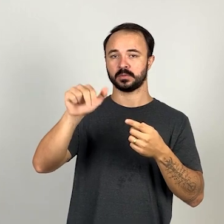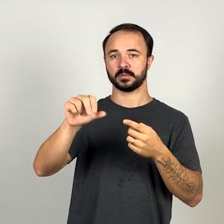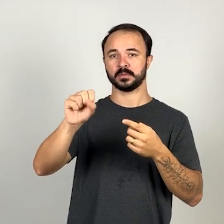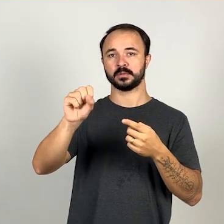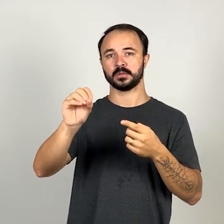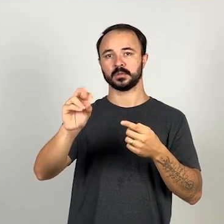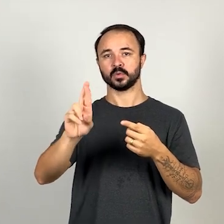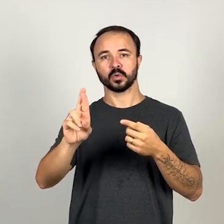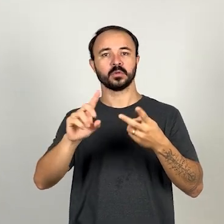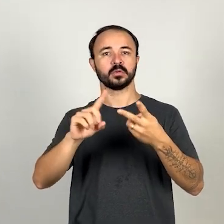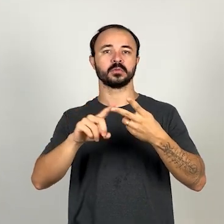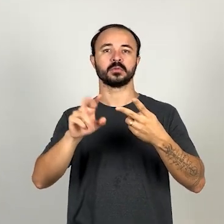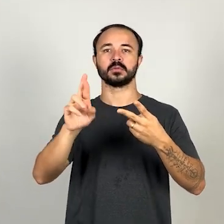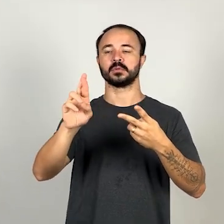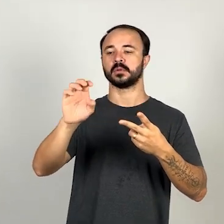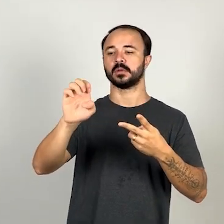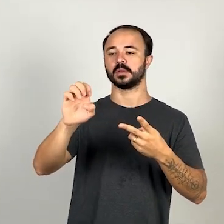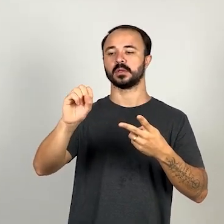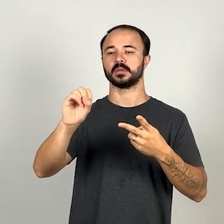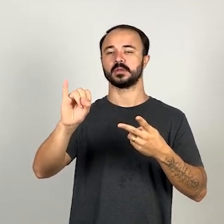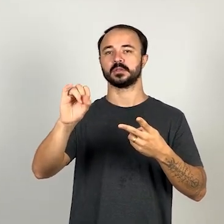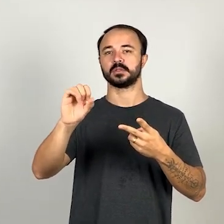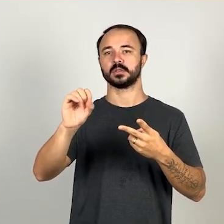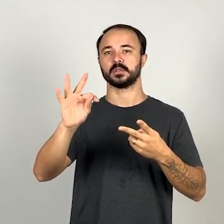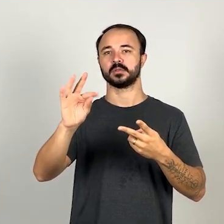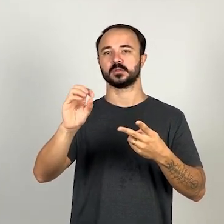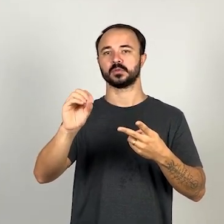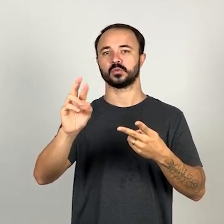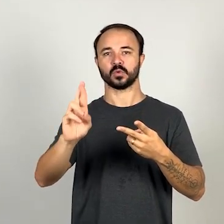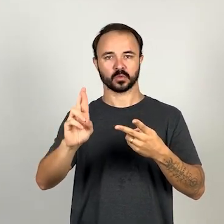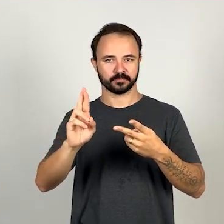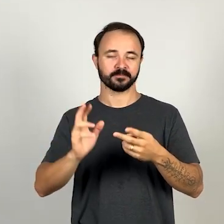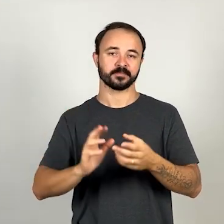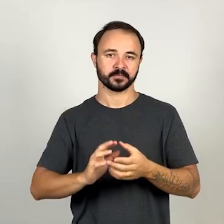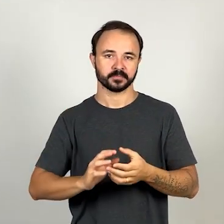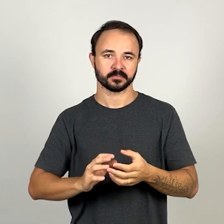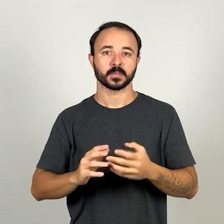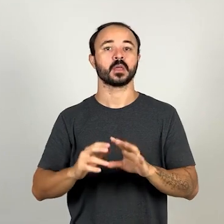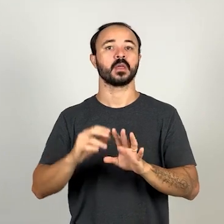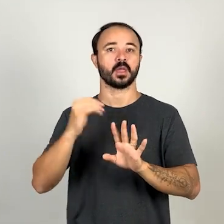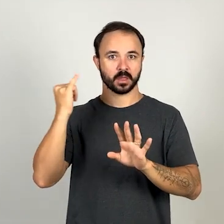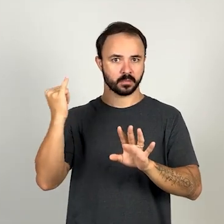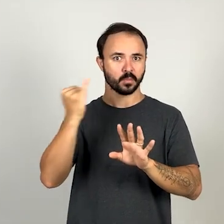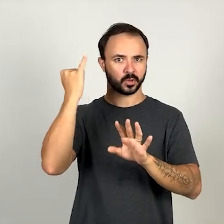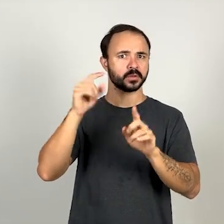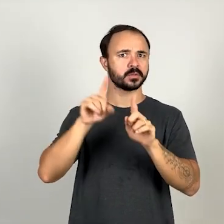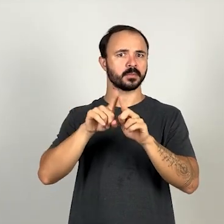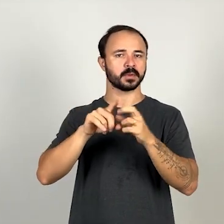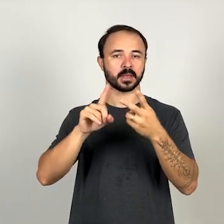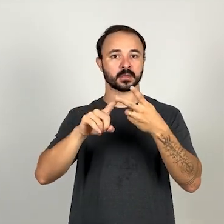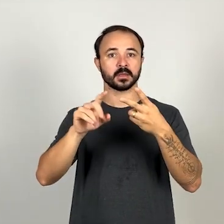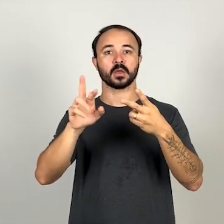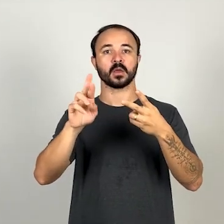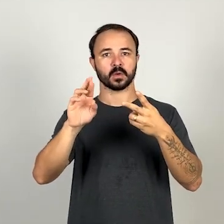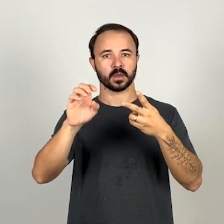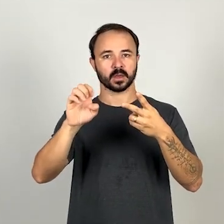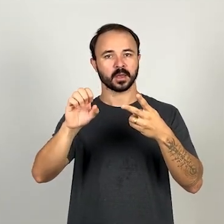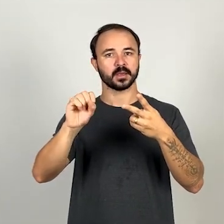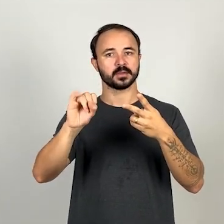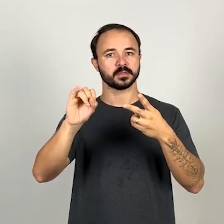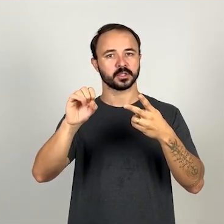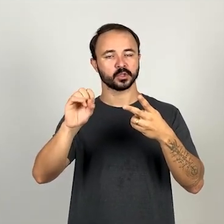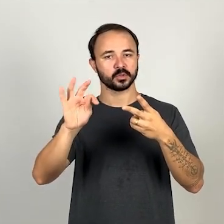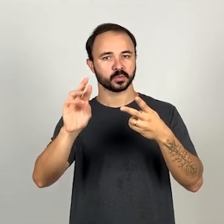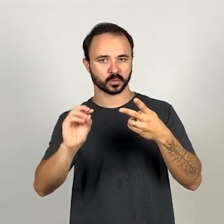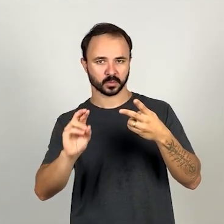feitos de materiais como cerâmica, madeira, isso vai ter uma variação. É importante lembrar que os resistores existem